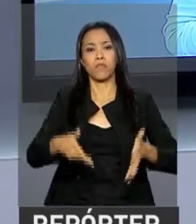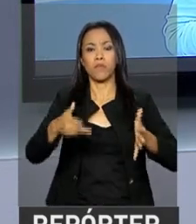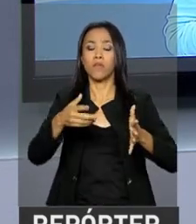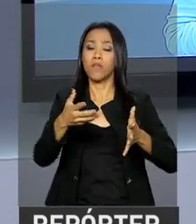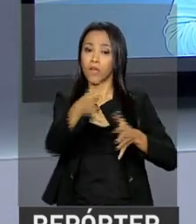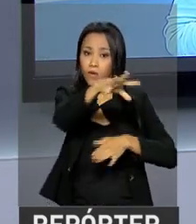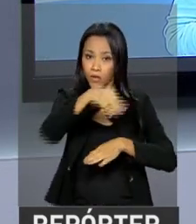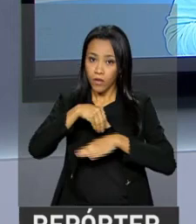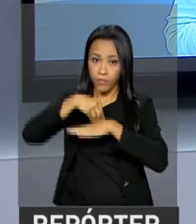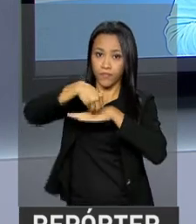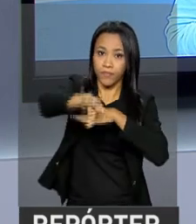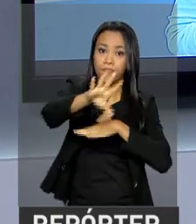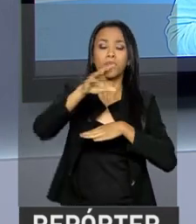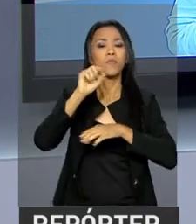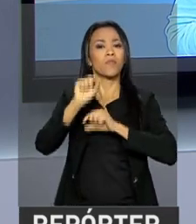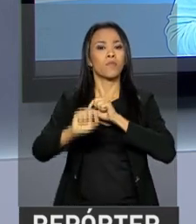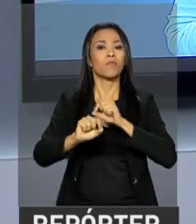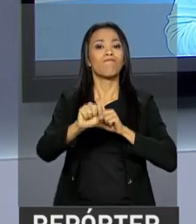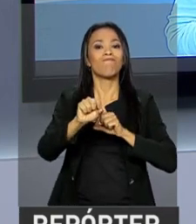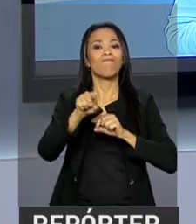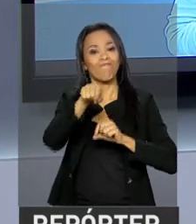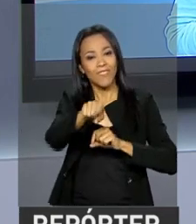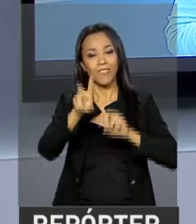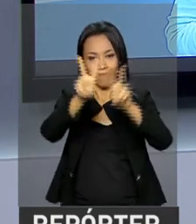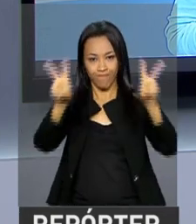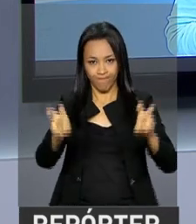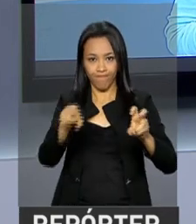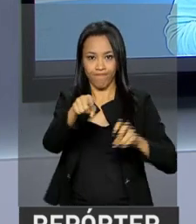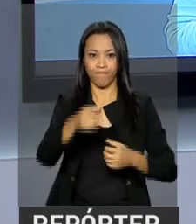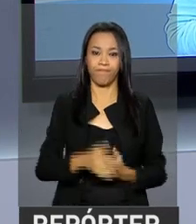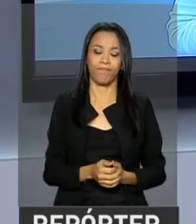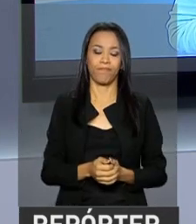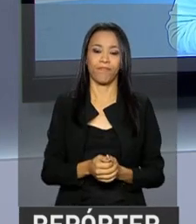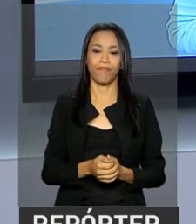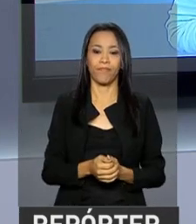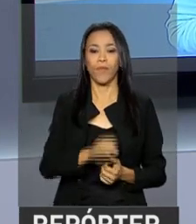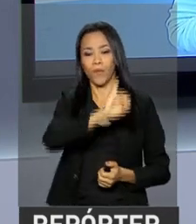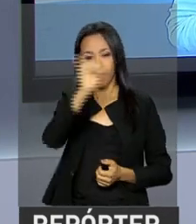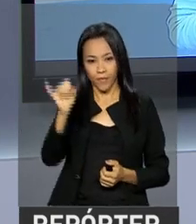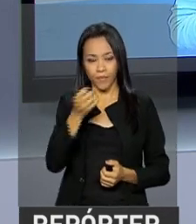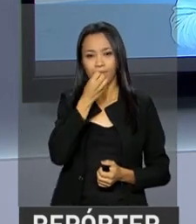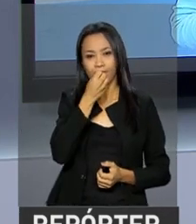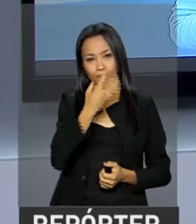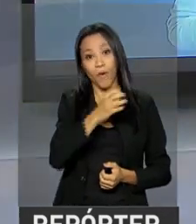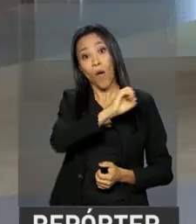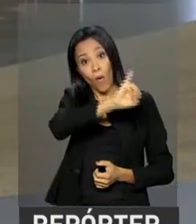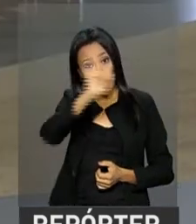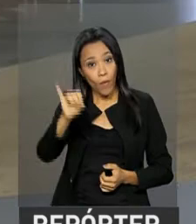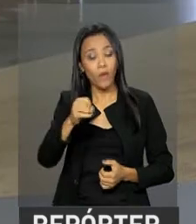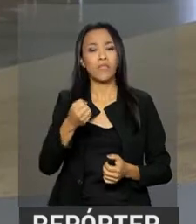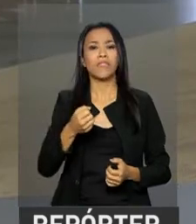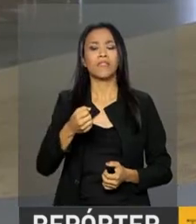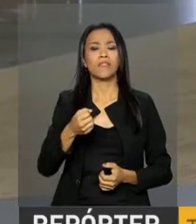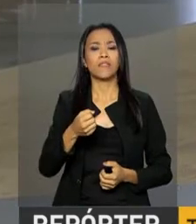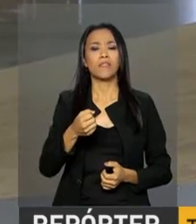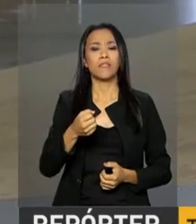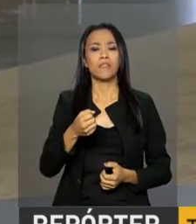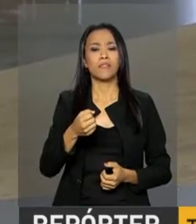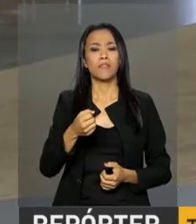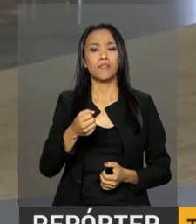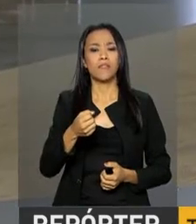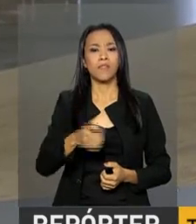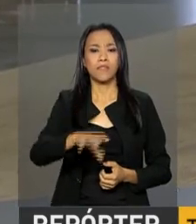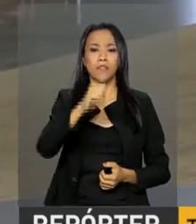ao vivo as informações oito países a falar leandro 77 proposta de perdão